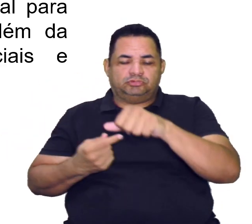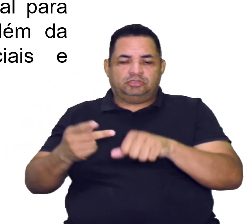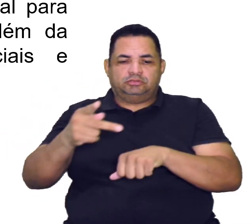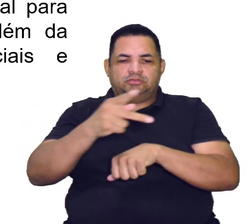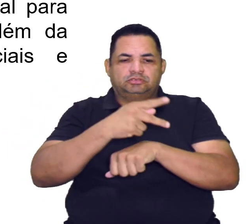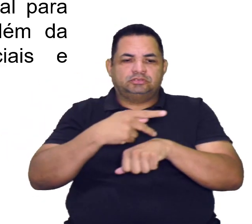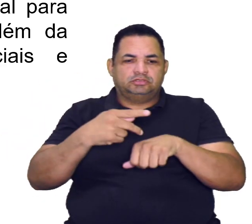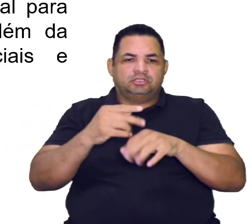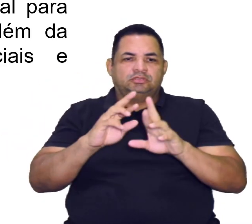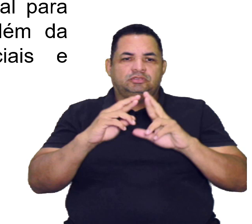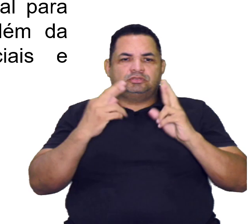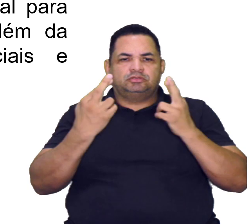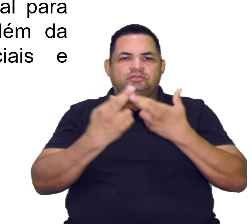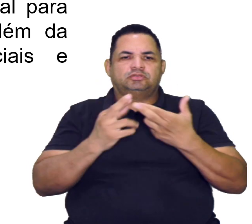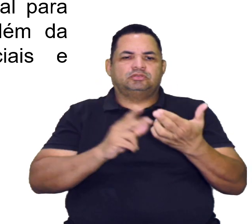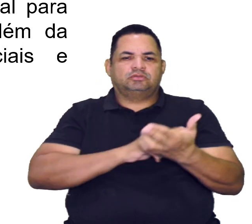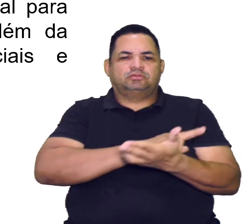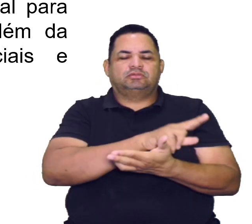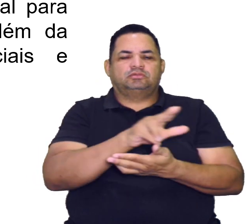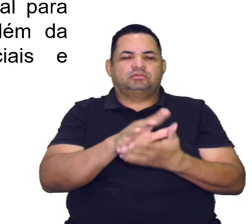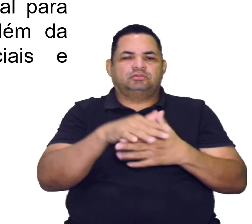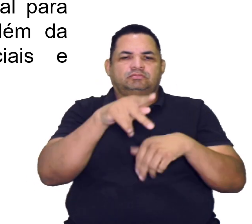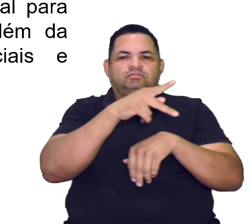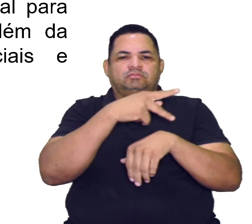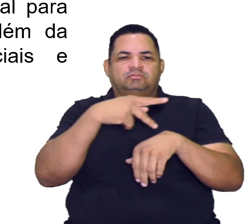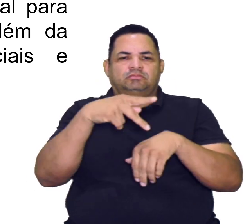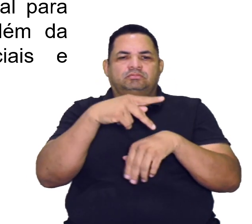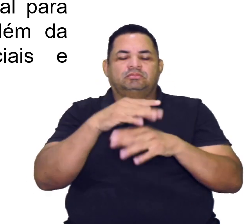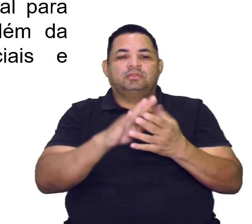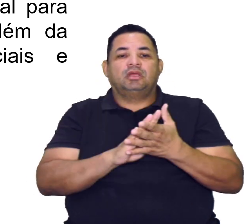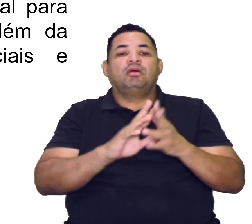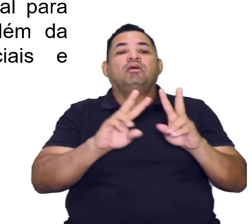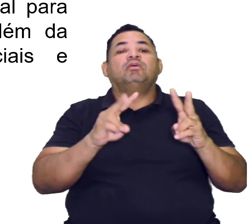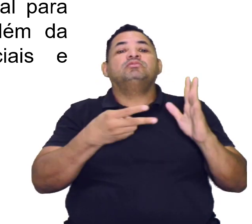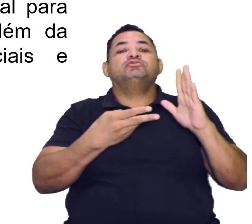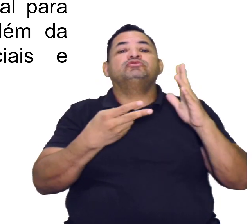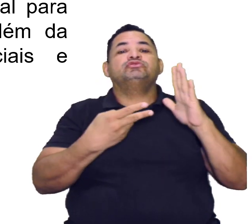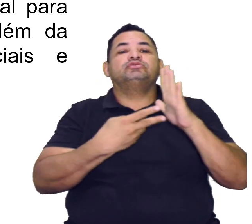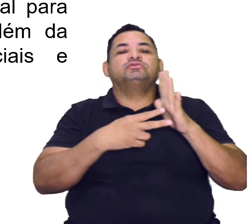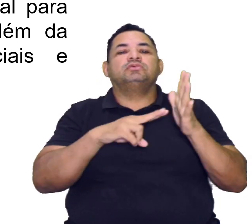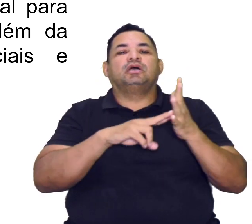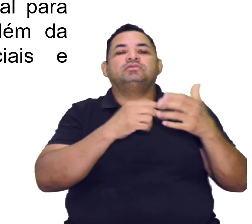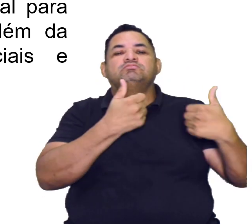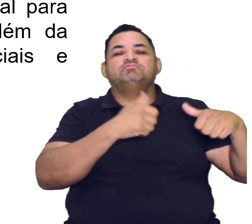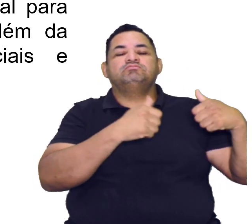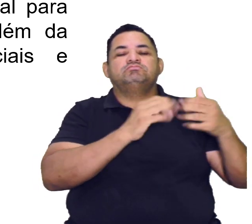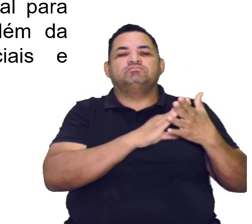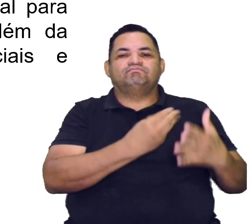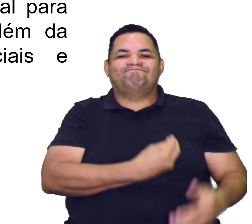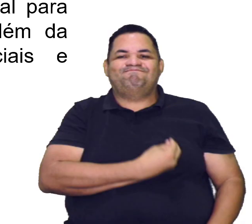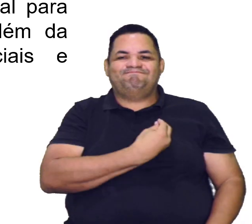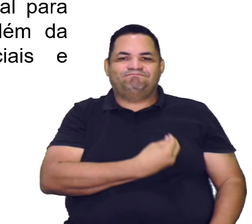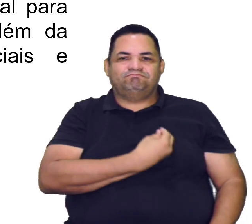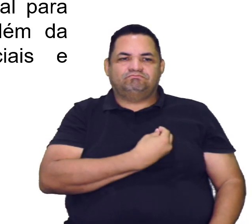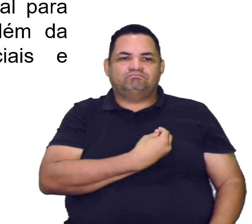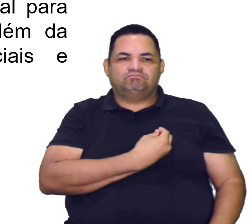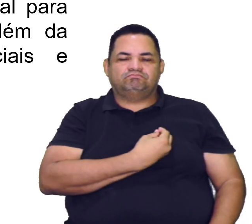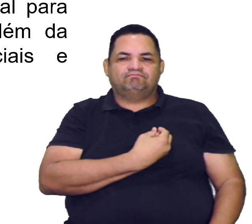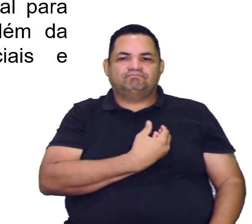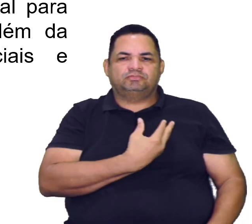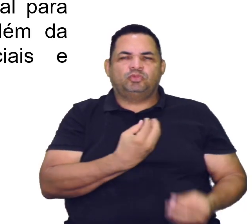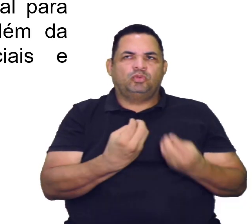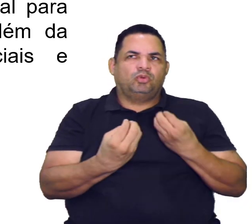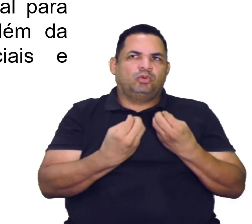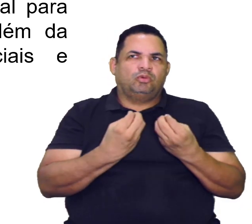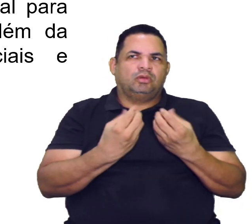definir aí qualidade de vida como a percepção. Como que eu enxergo, né? Como eu observo a